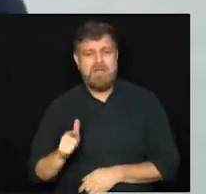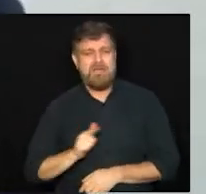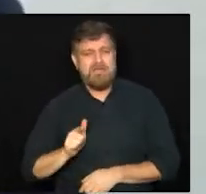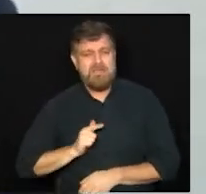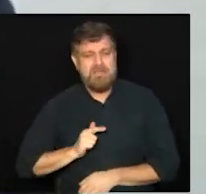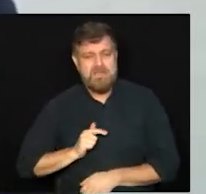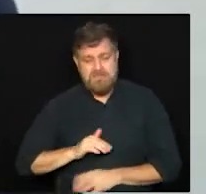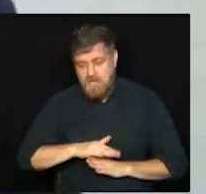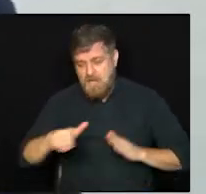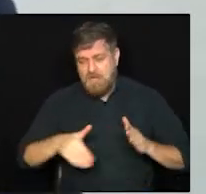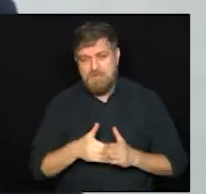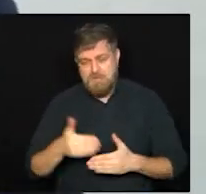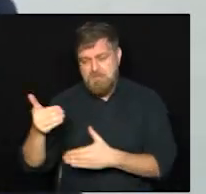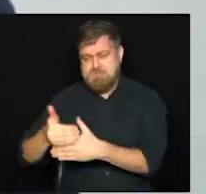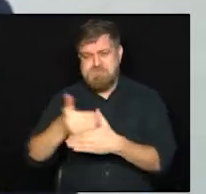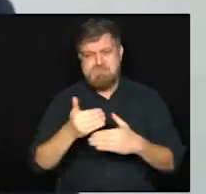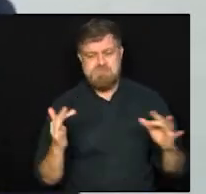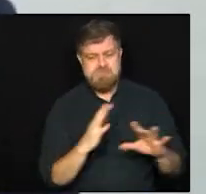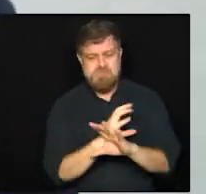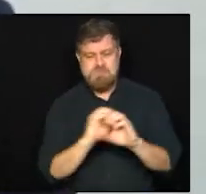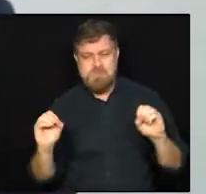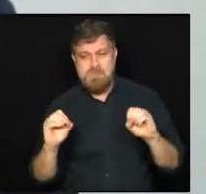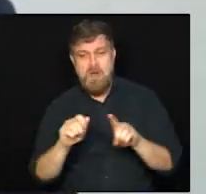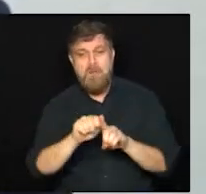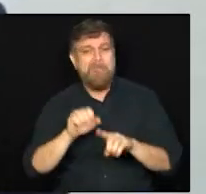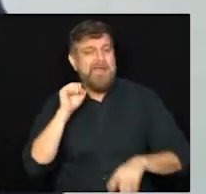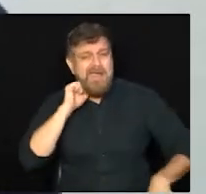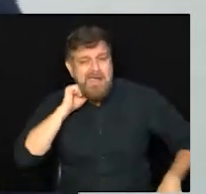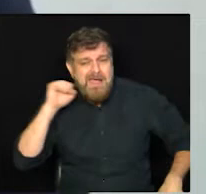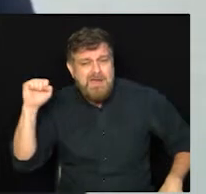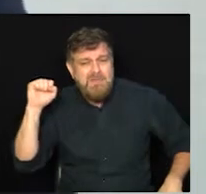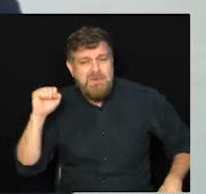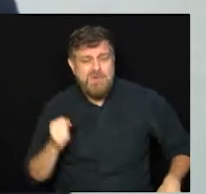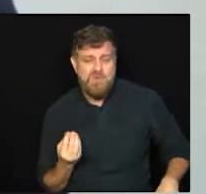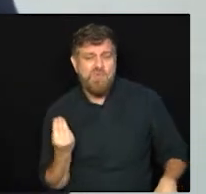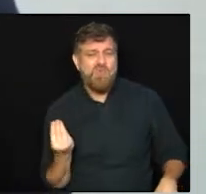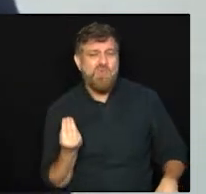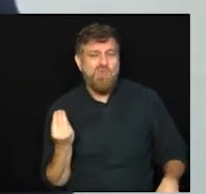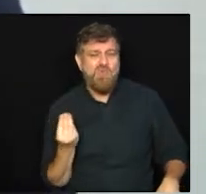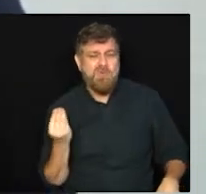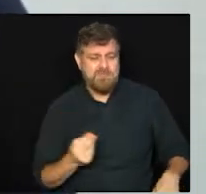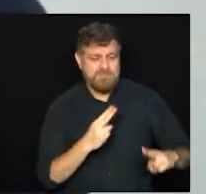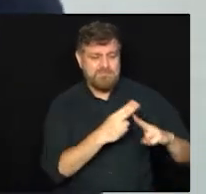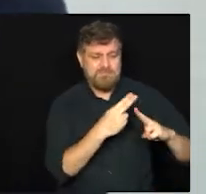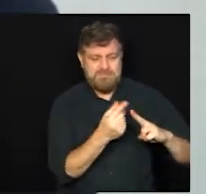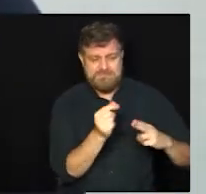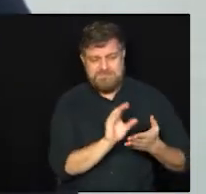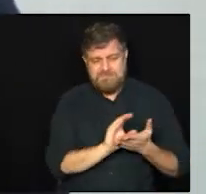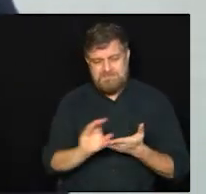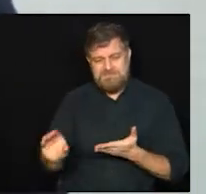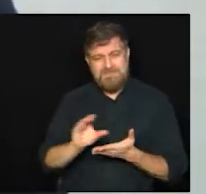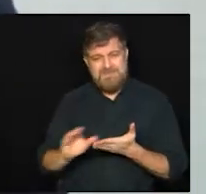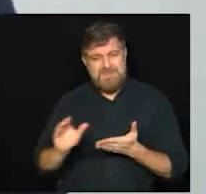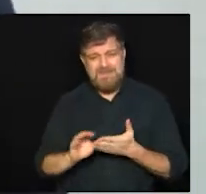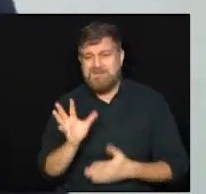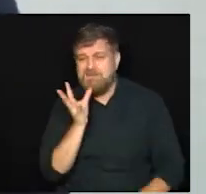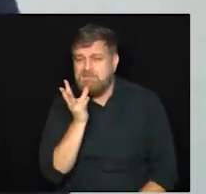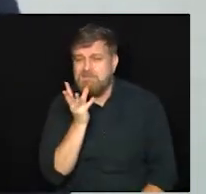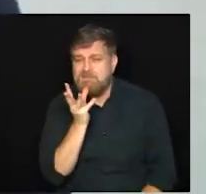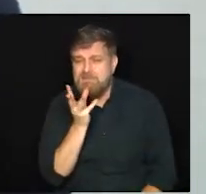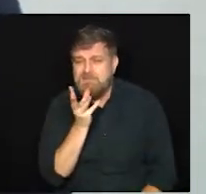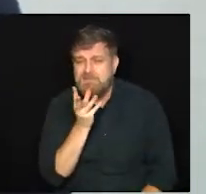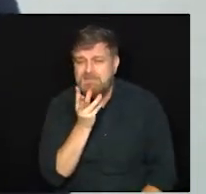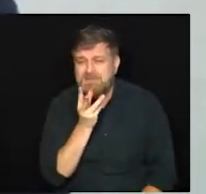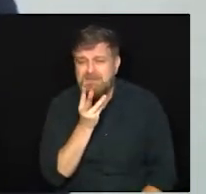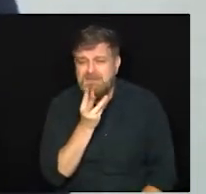tudo parou, e o mês de abril dessa forma, sendo que o benefício emergencial chegou muito tarde, né? Ele chegou